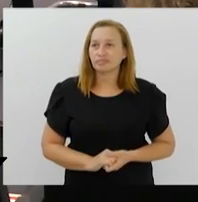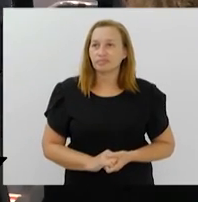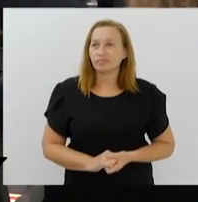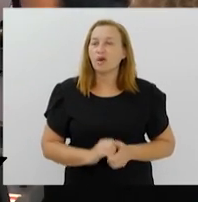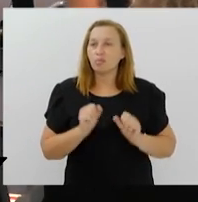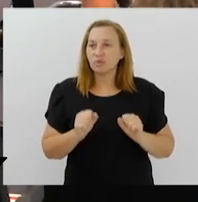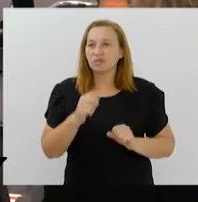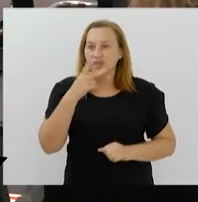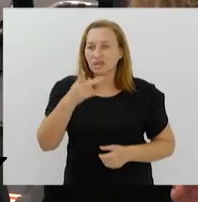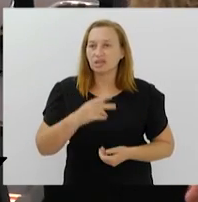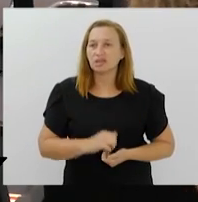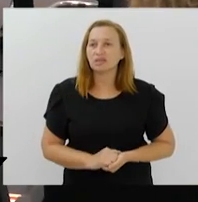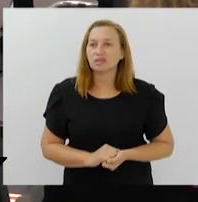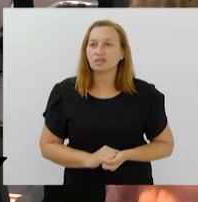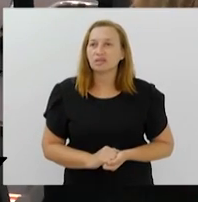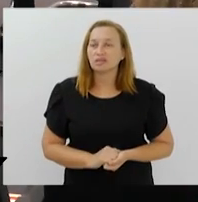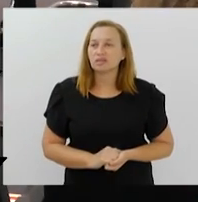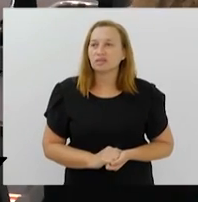pode falar